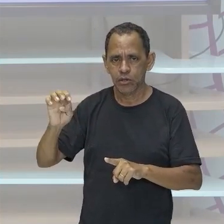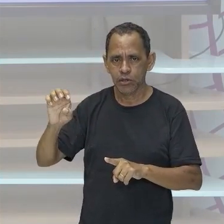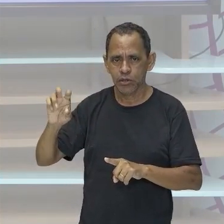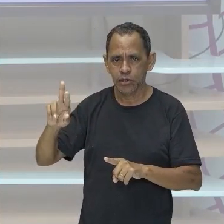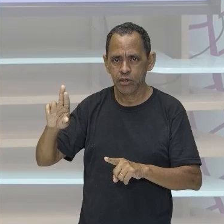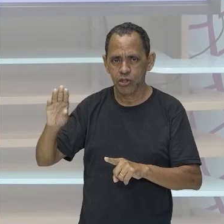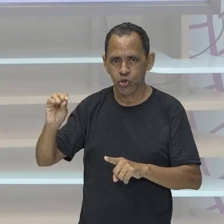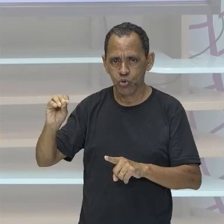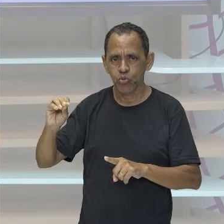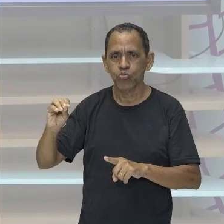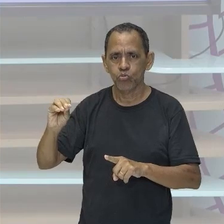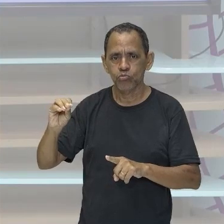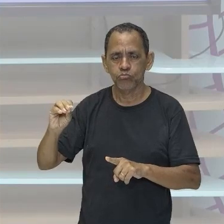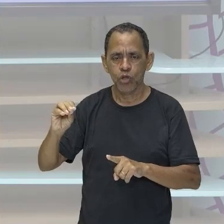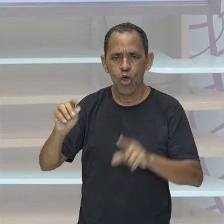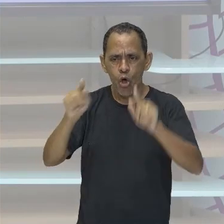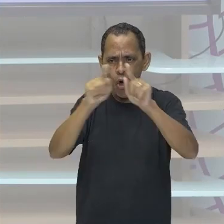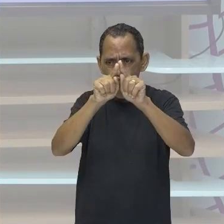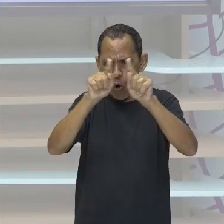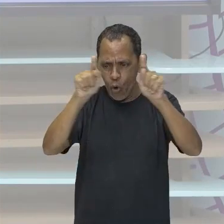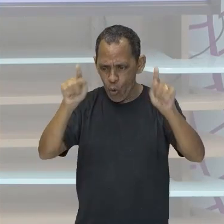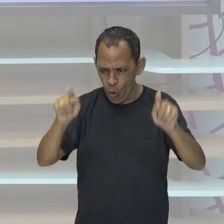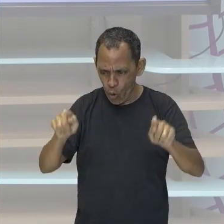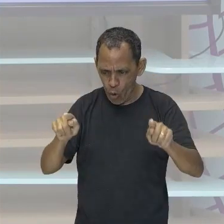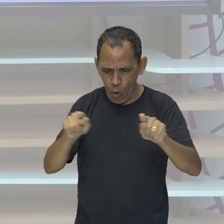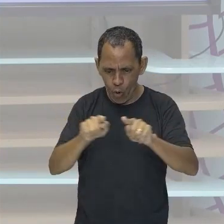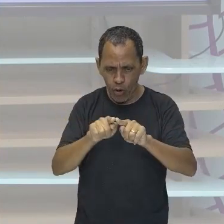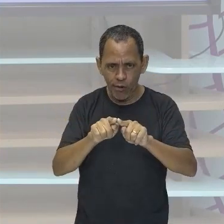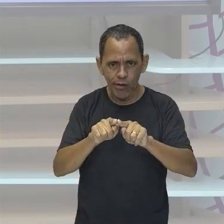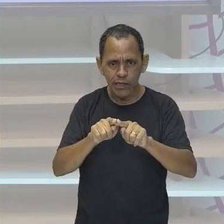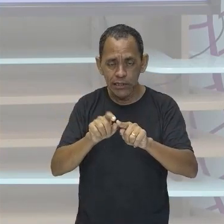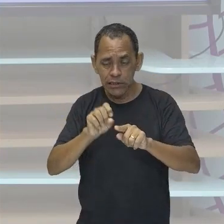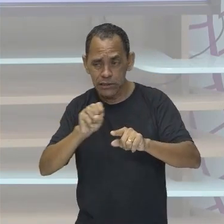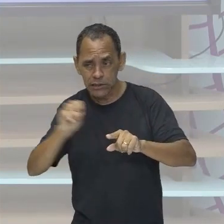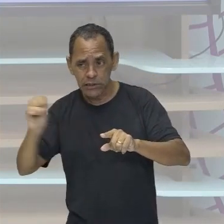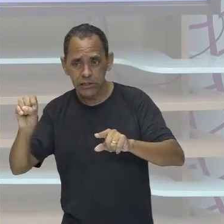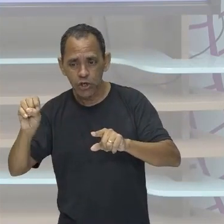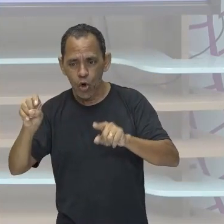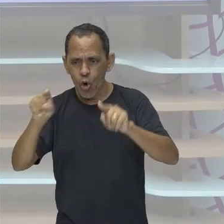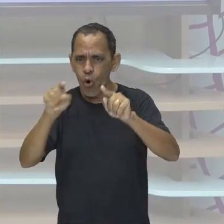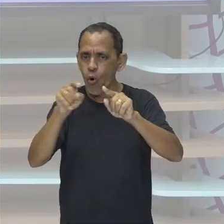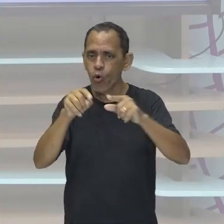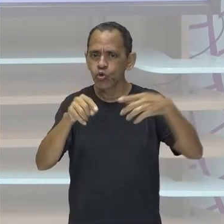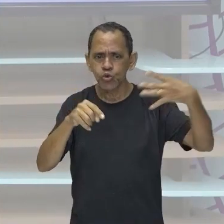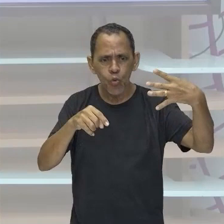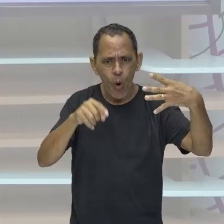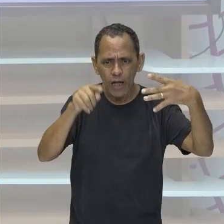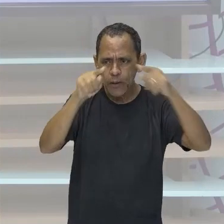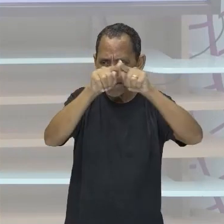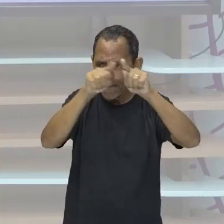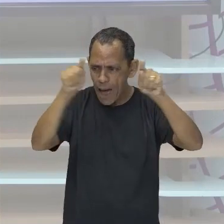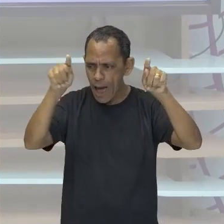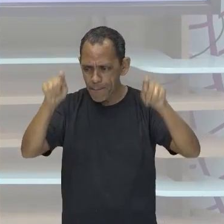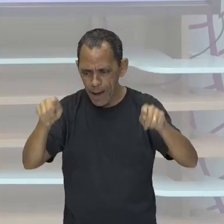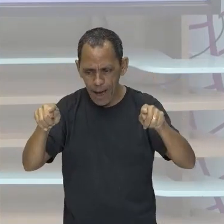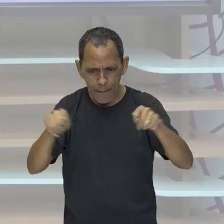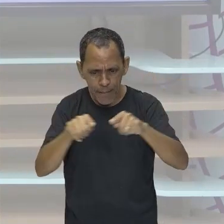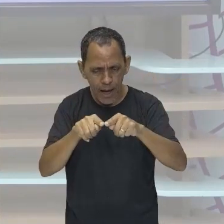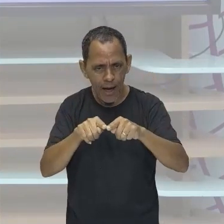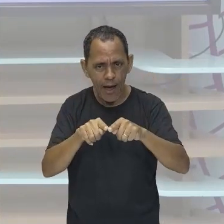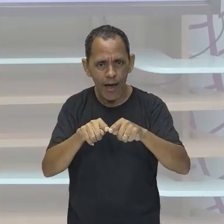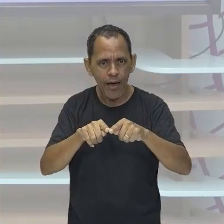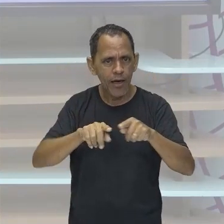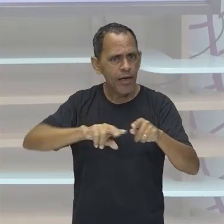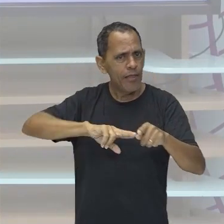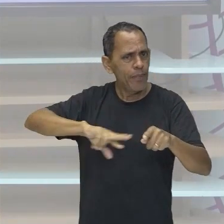os 4 lados iguais, ele é o quadrado. Então, quando nós estivermos diante de um problema de